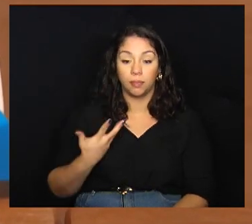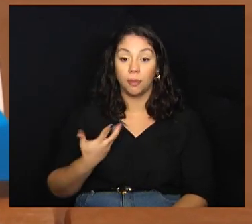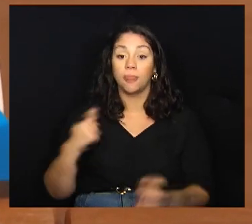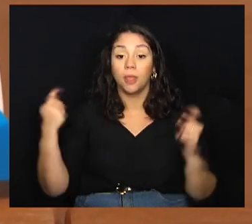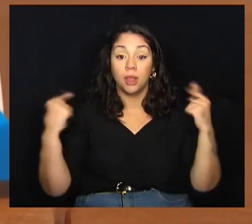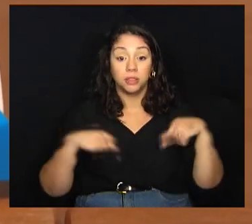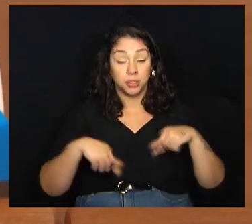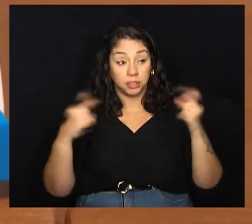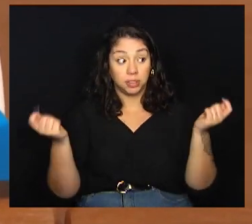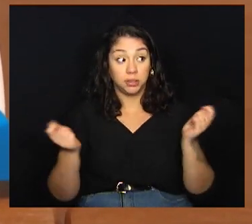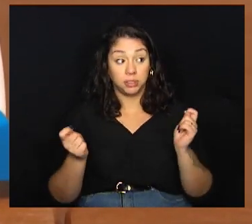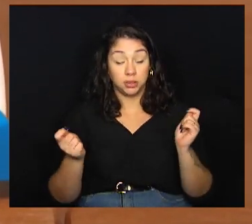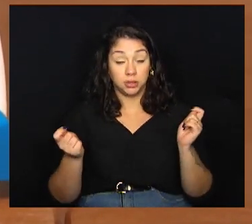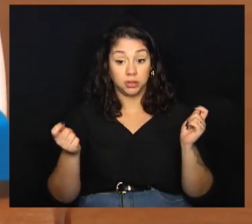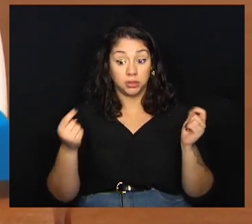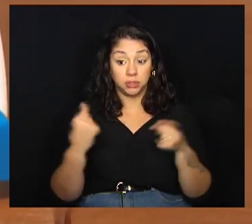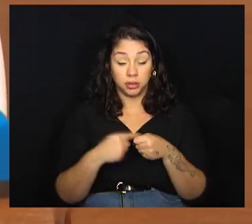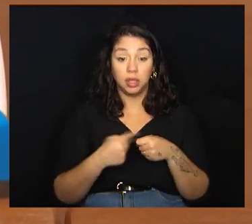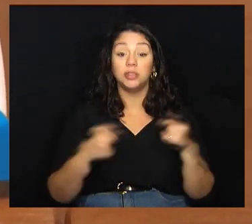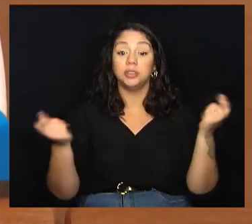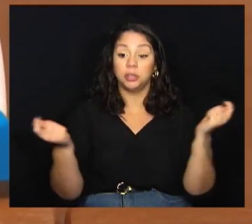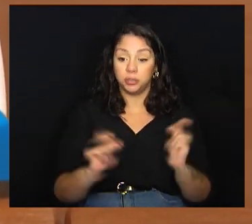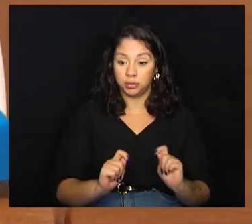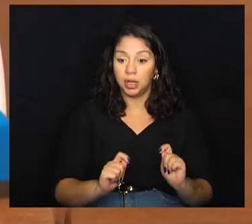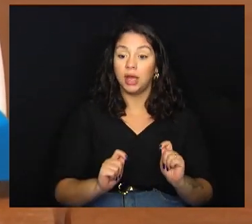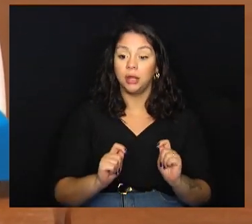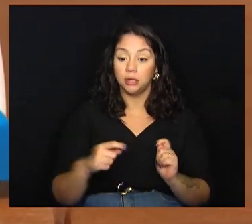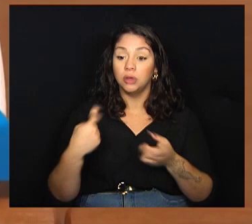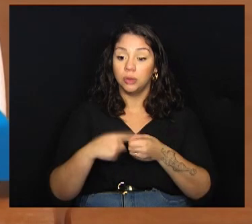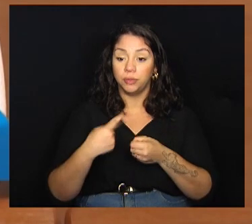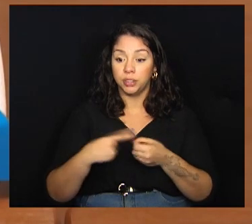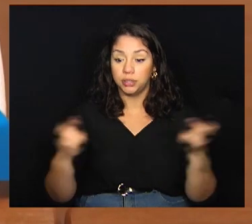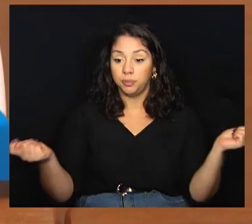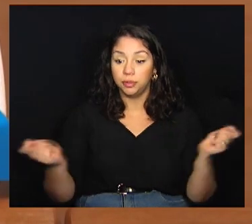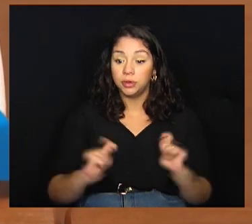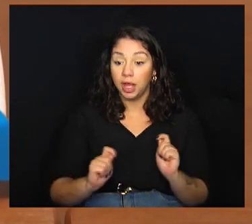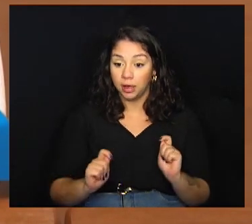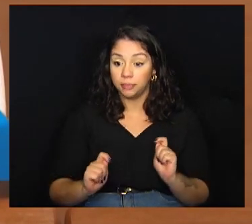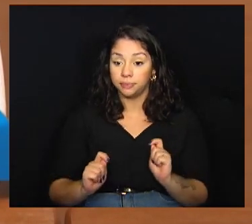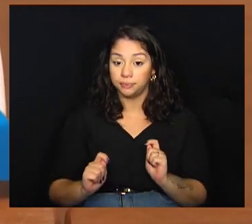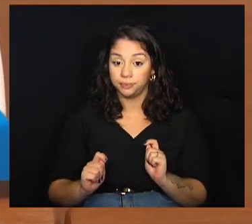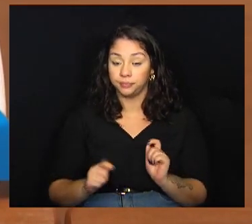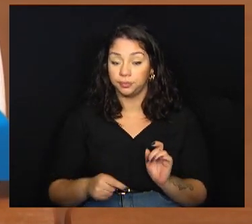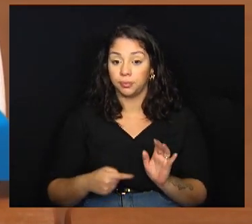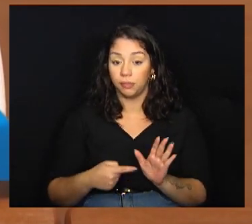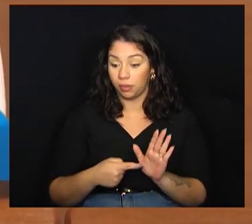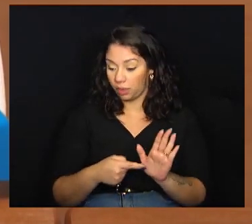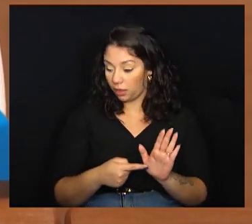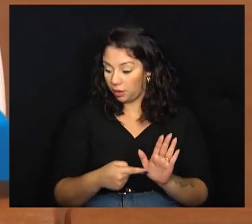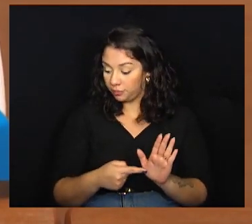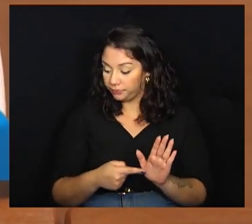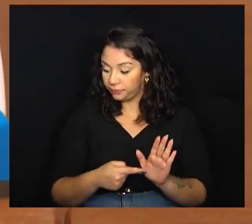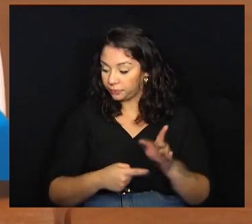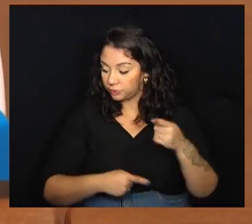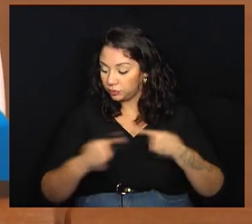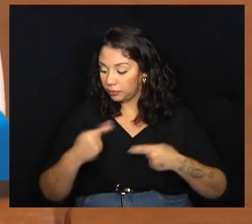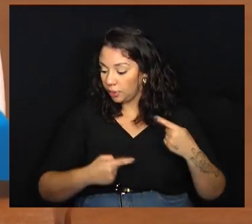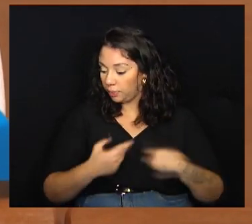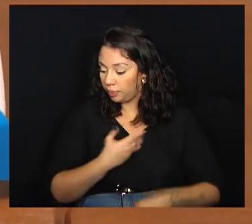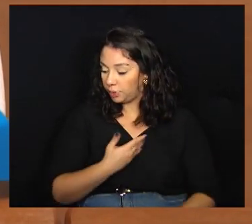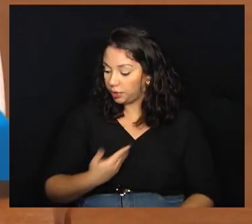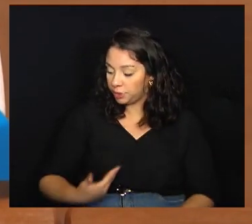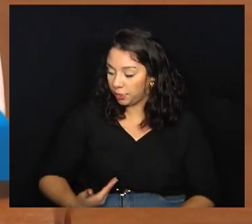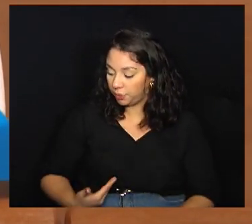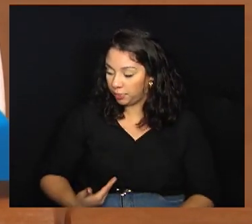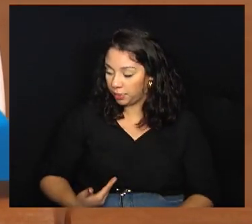tem condições o próprio município tem condições de apresentar uma política pública como